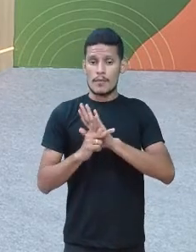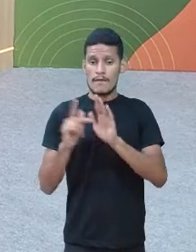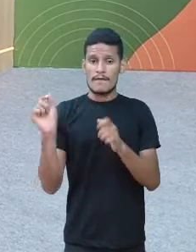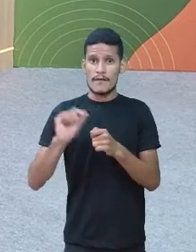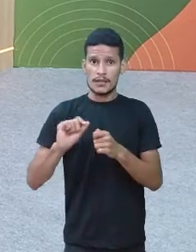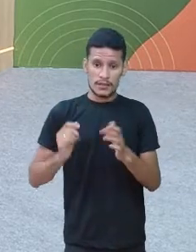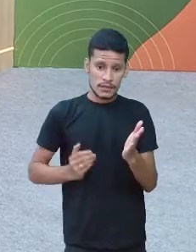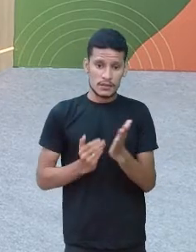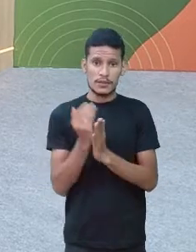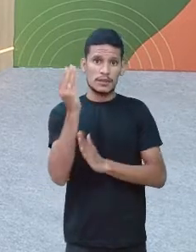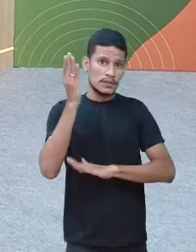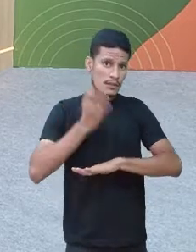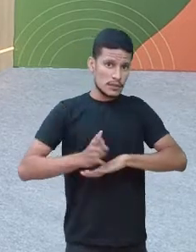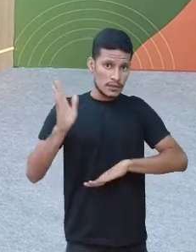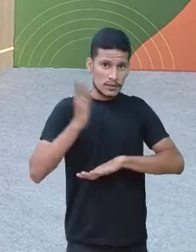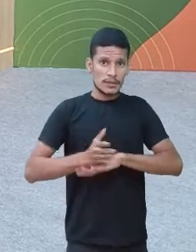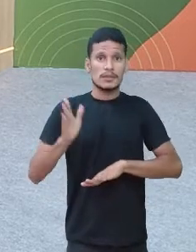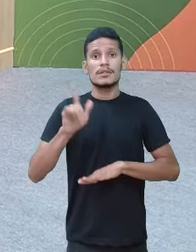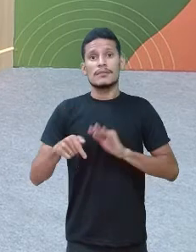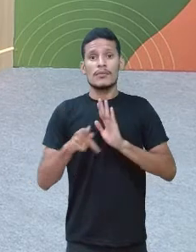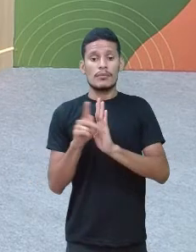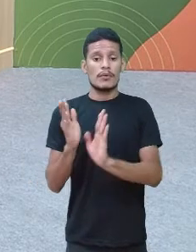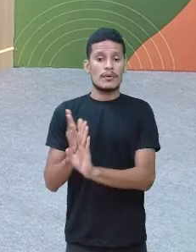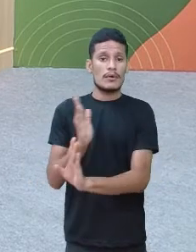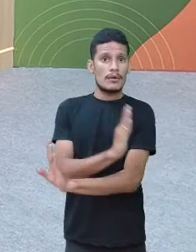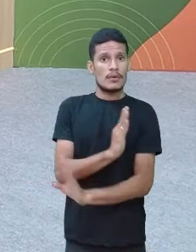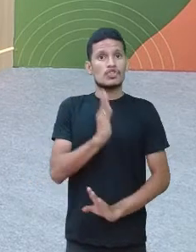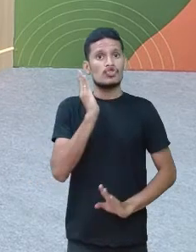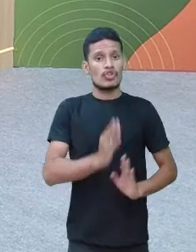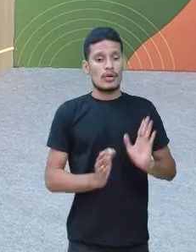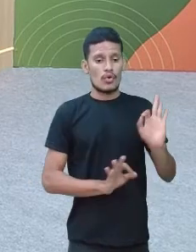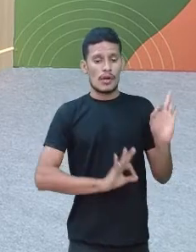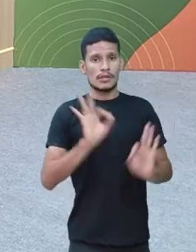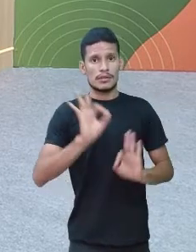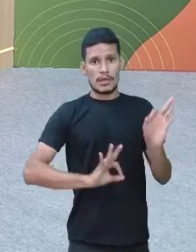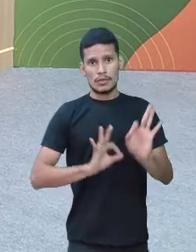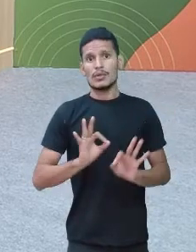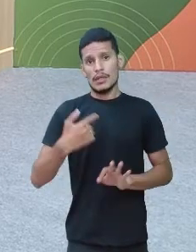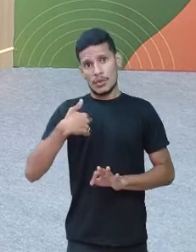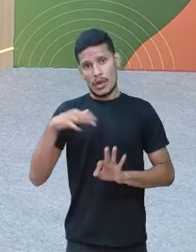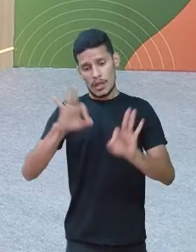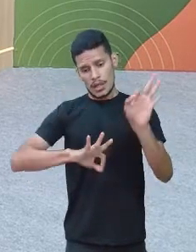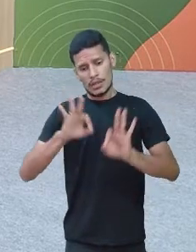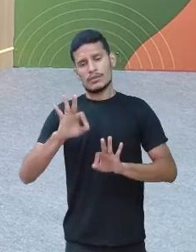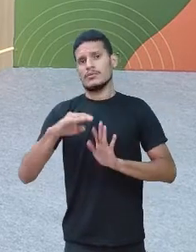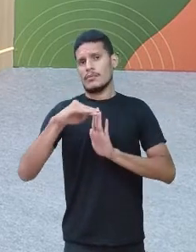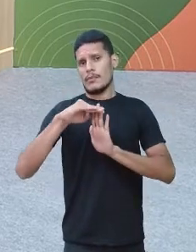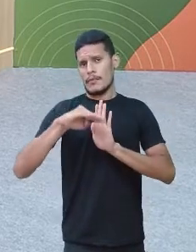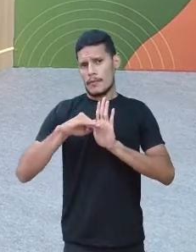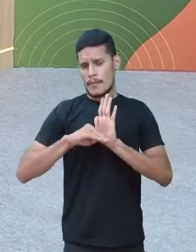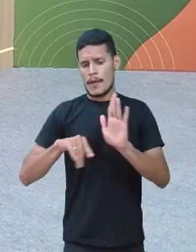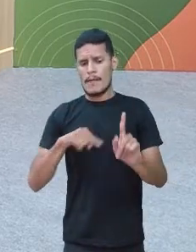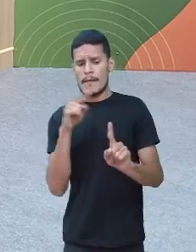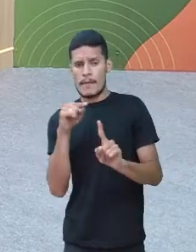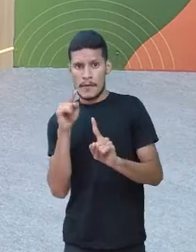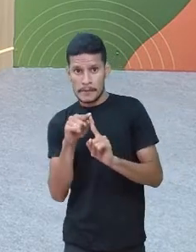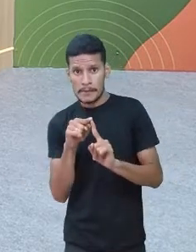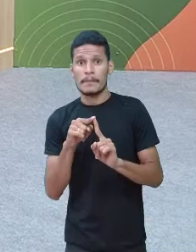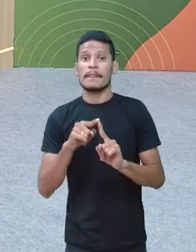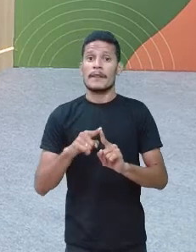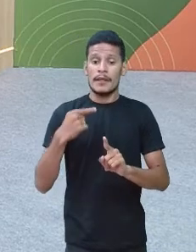de iniciar o treinamento, então é pré-estabelecido, Então eu pré-estabeleço essas metas e aí vou executando